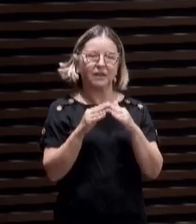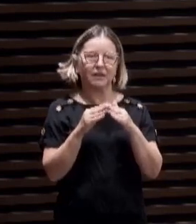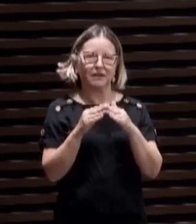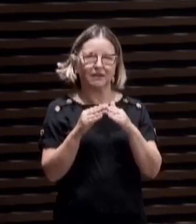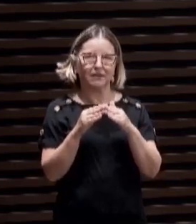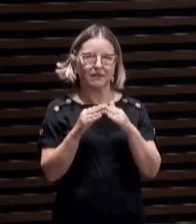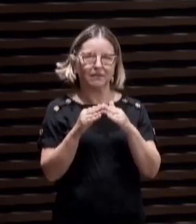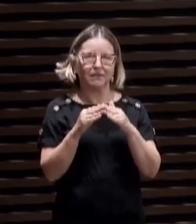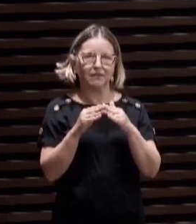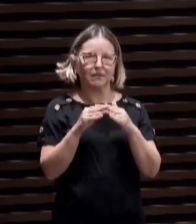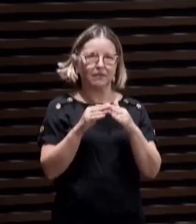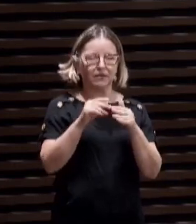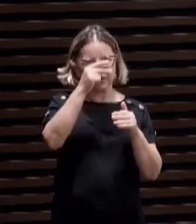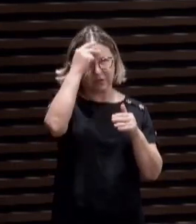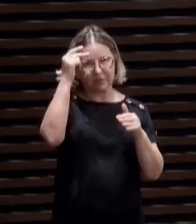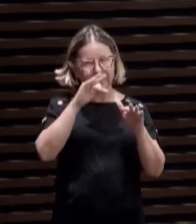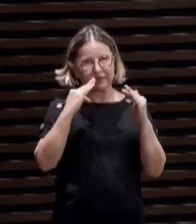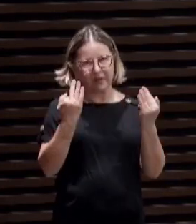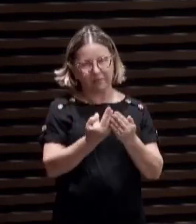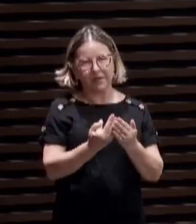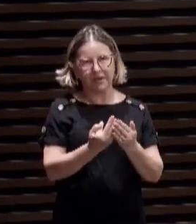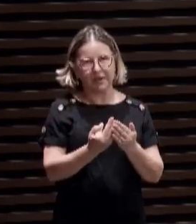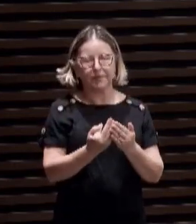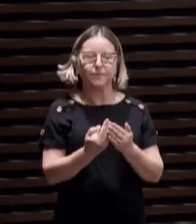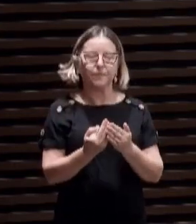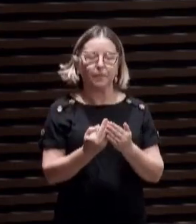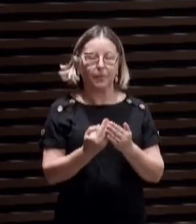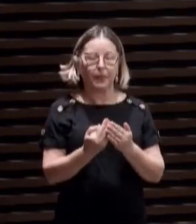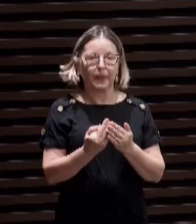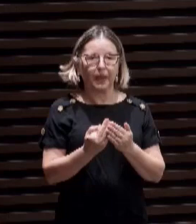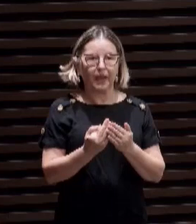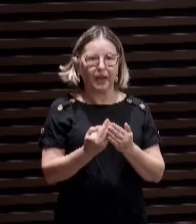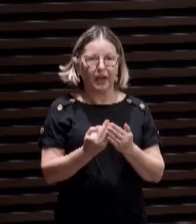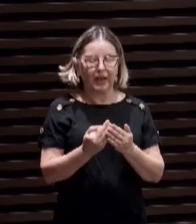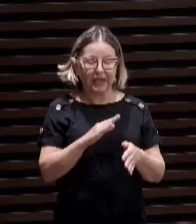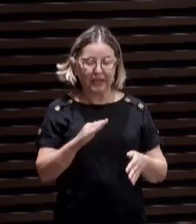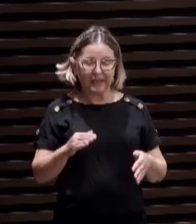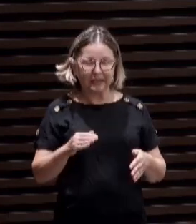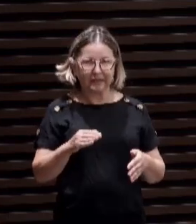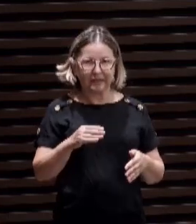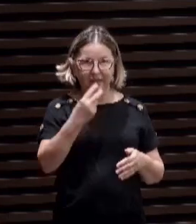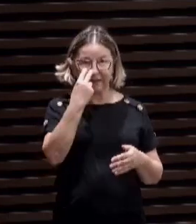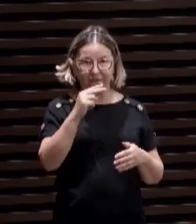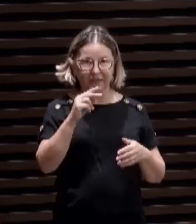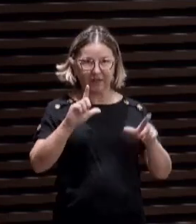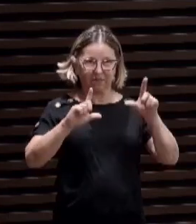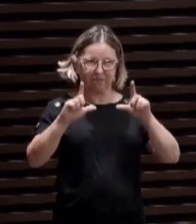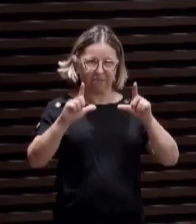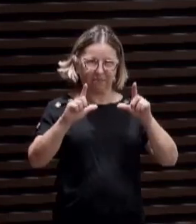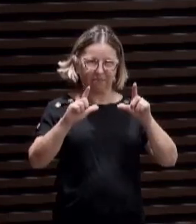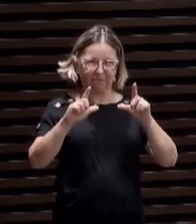colocado um desenho que chama muito a atenção e cativa as crianças. E num dado